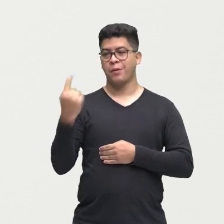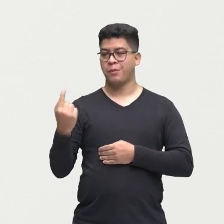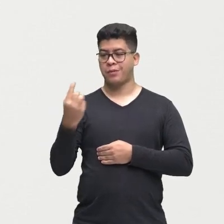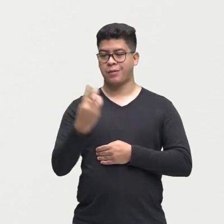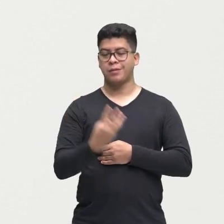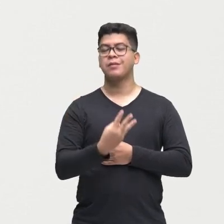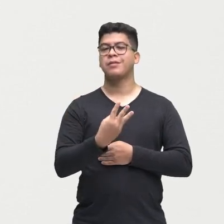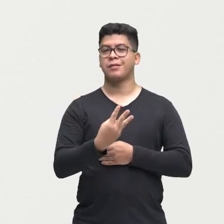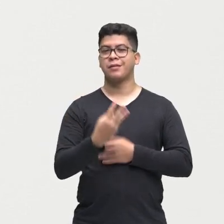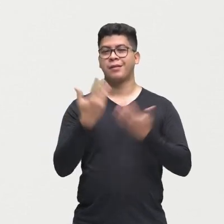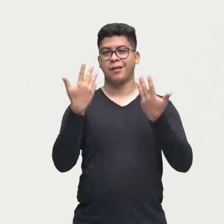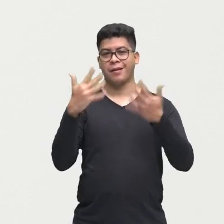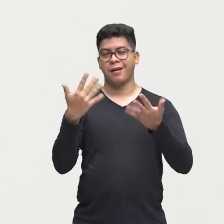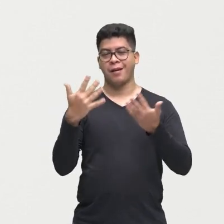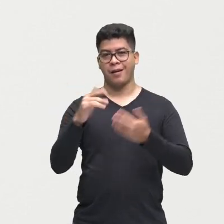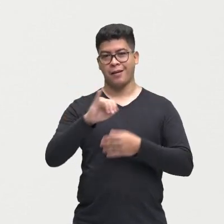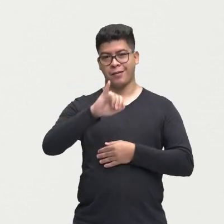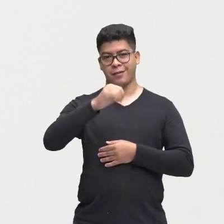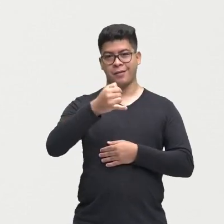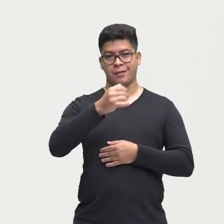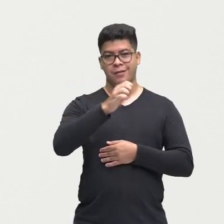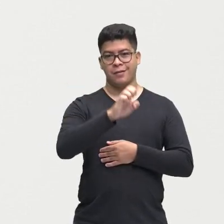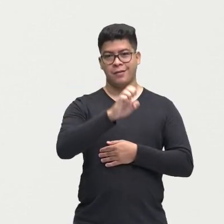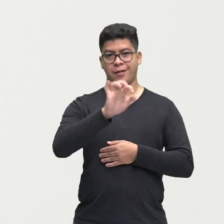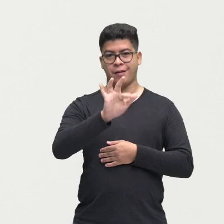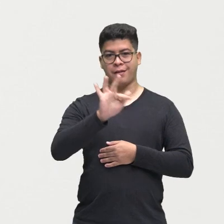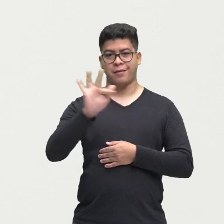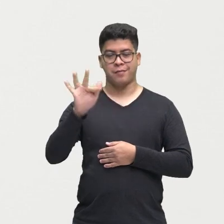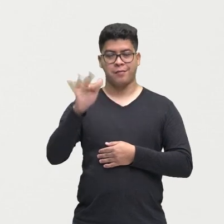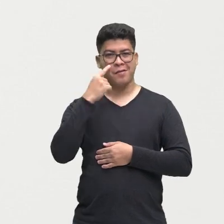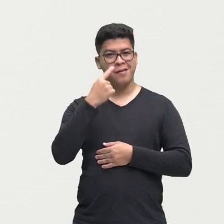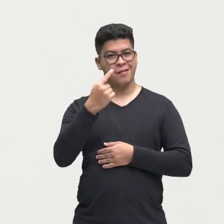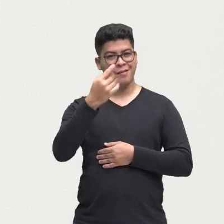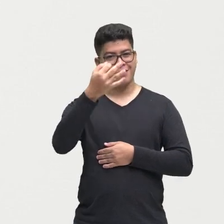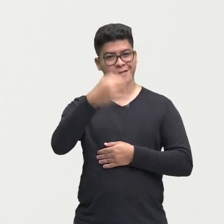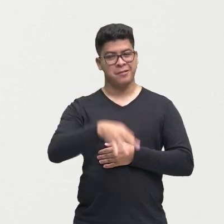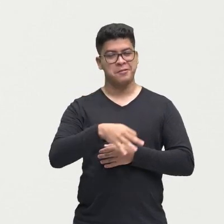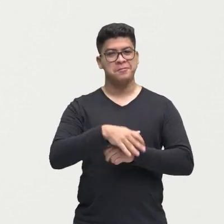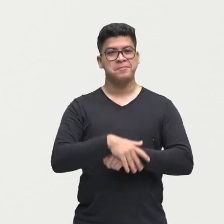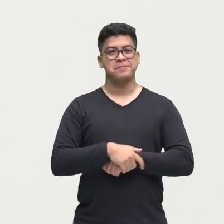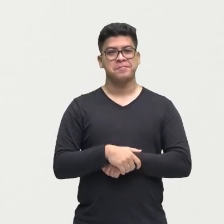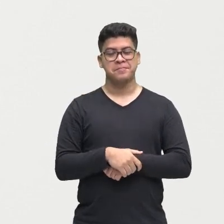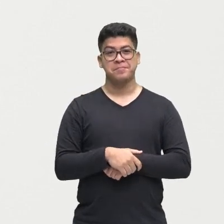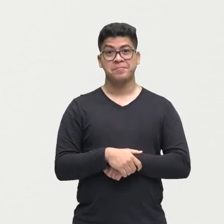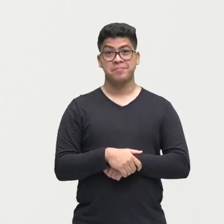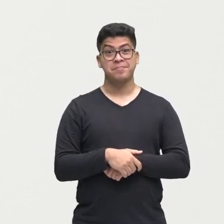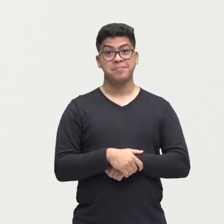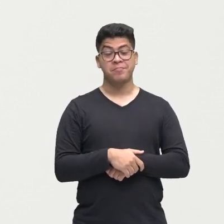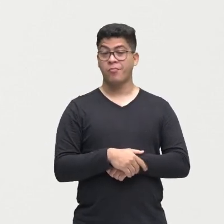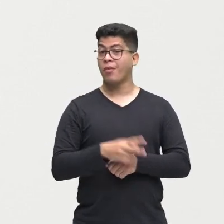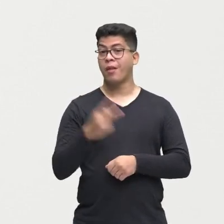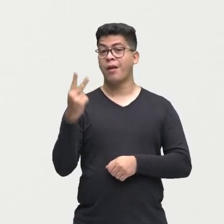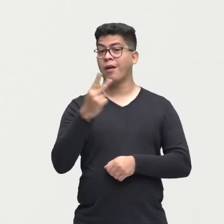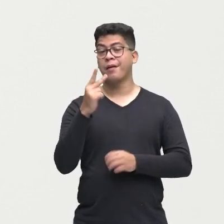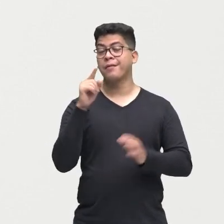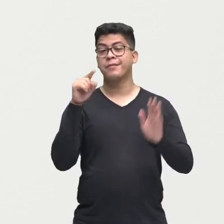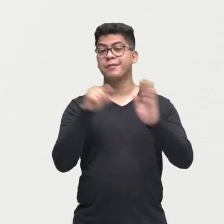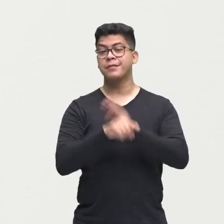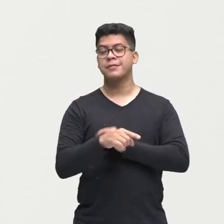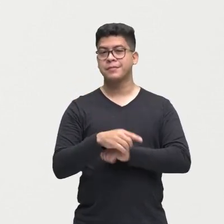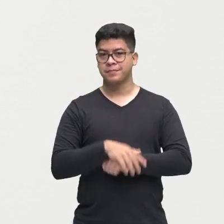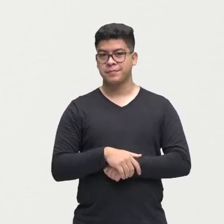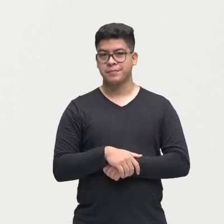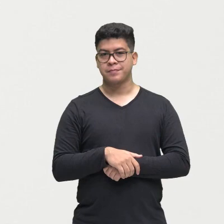muito bem Jeff Você assustou nós vamos prosseguir não nossa segunda questão diz